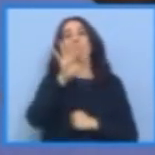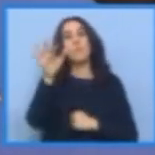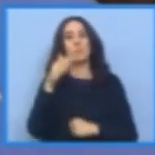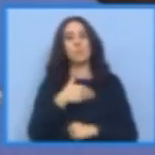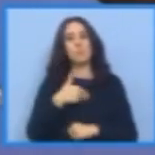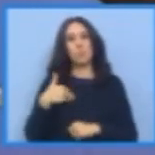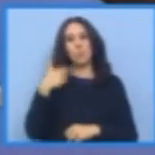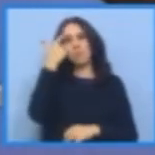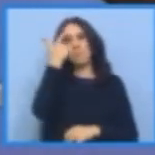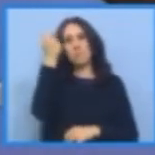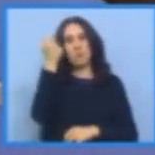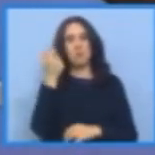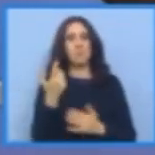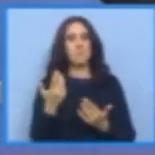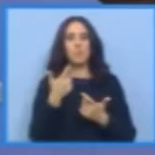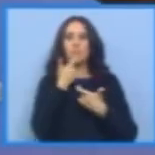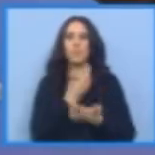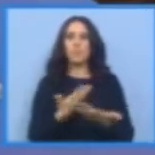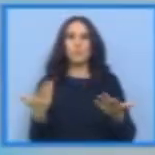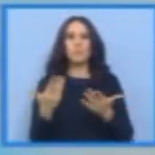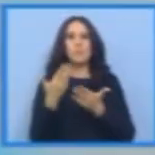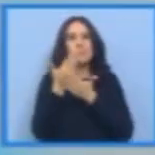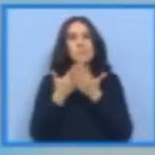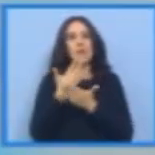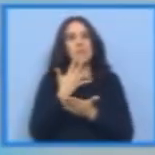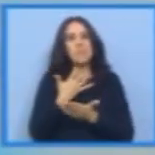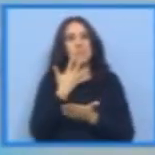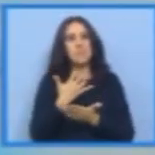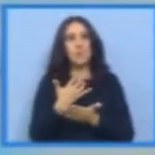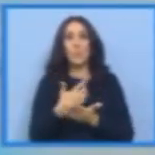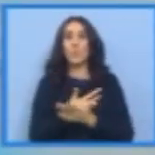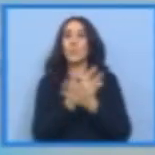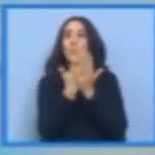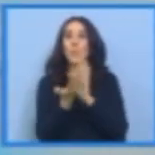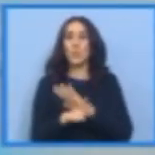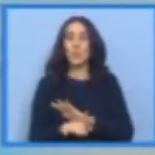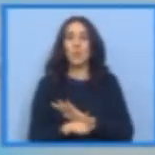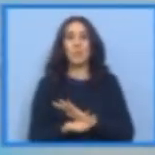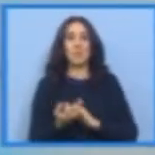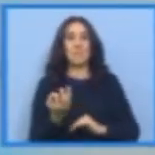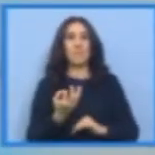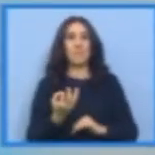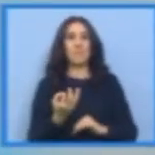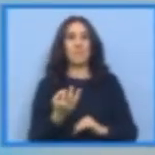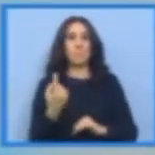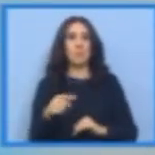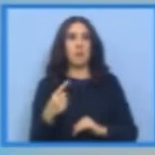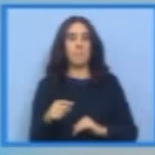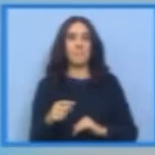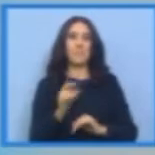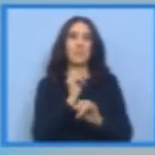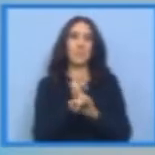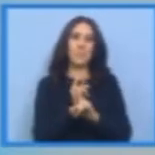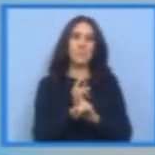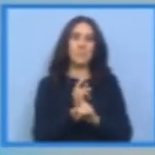de saúde. Portanto, tudo isto tem que ser cuidado, o leque é muito grande e também temos aqui outra